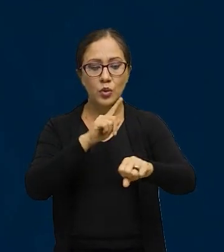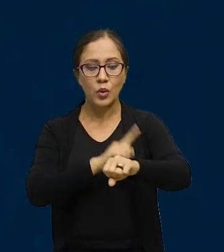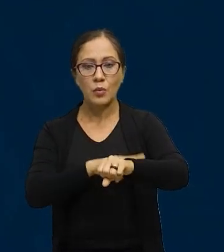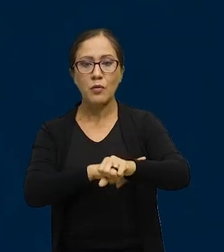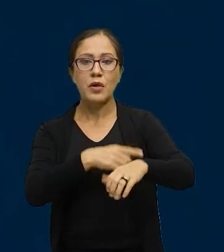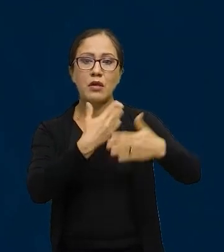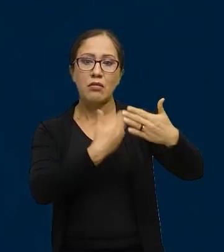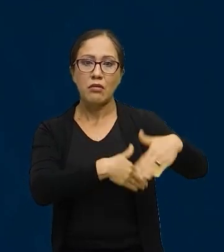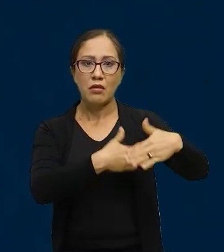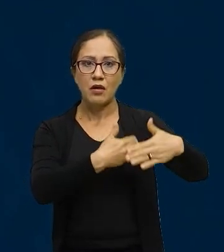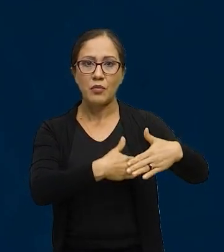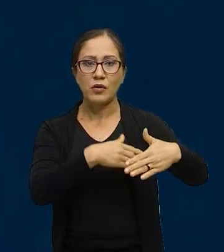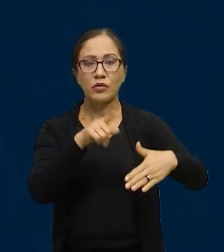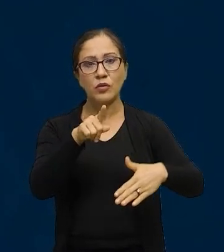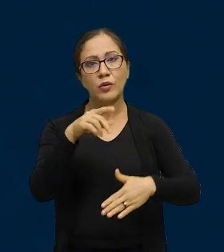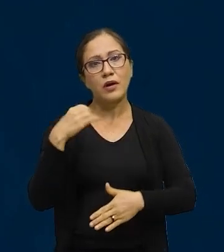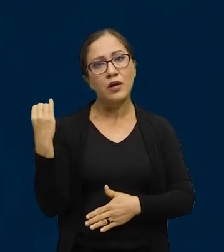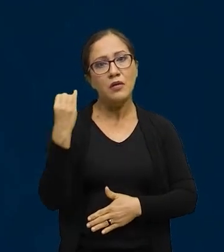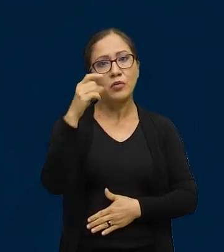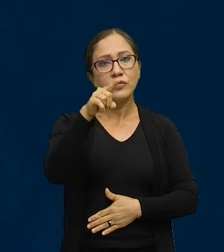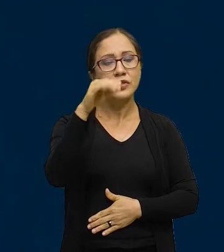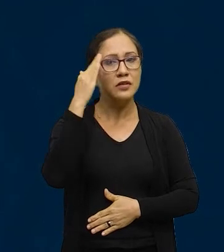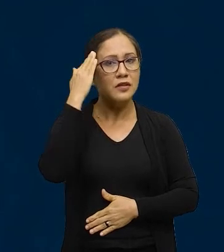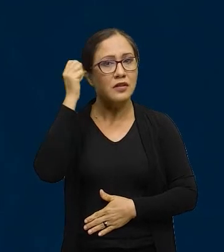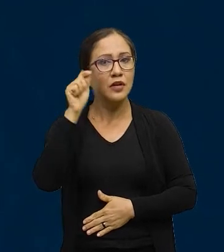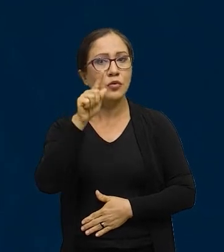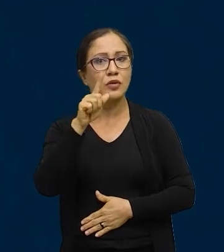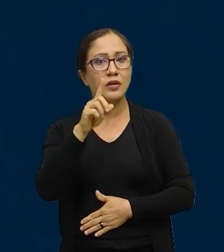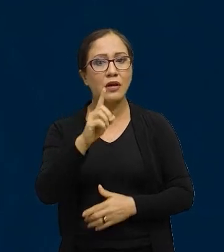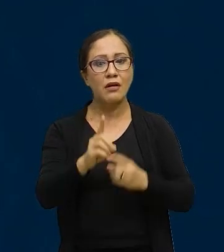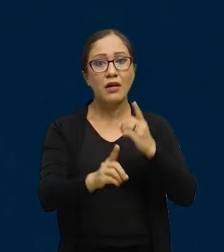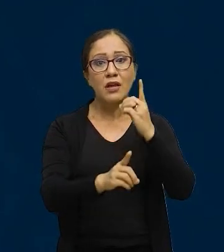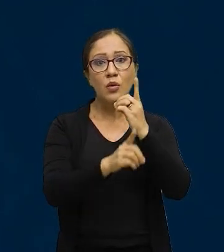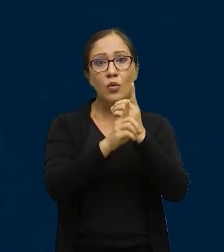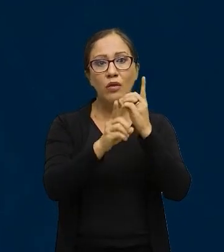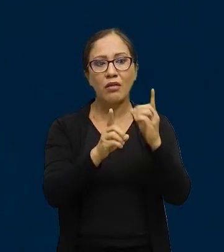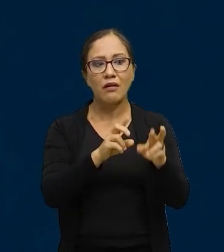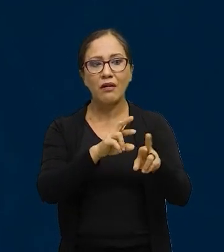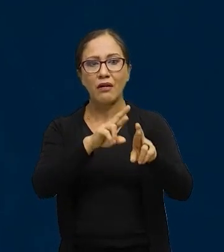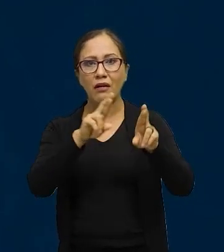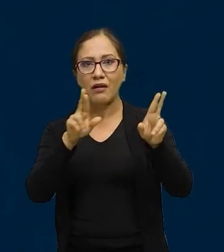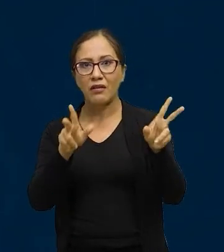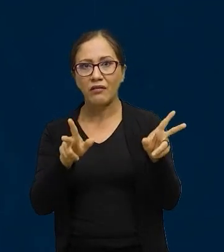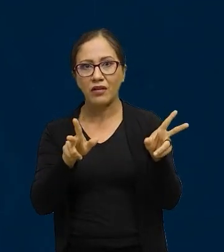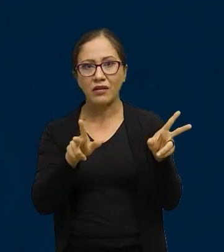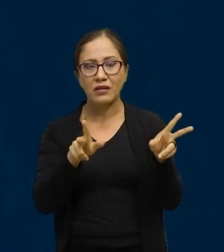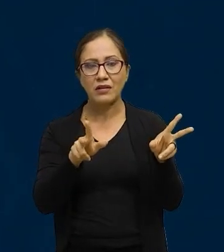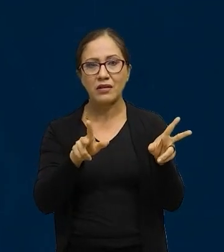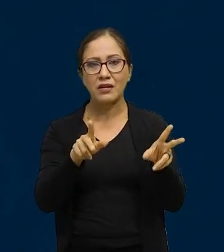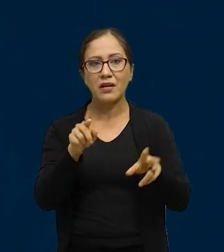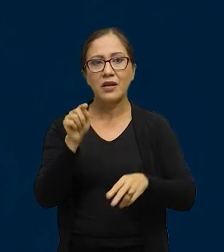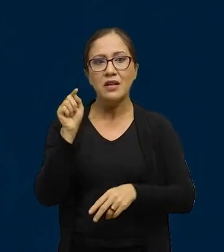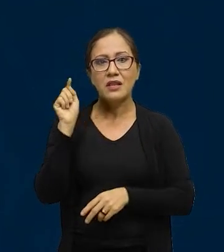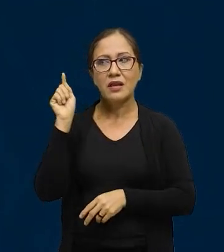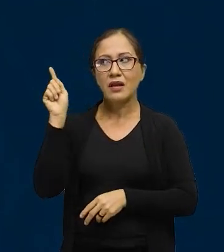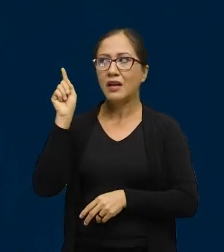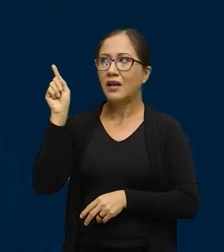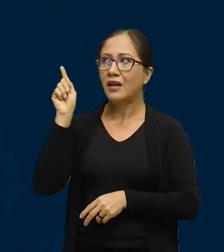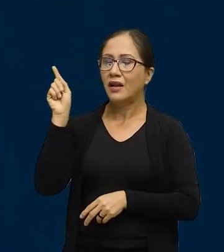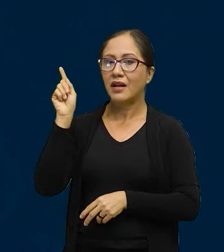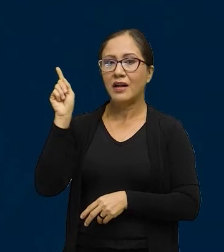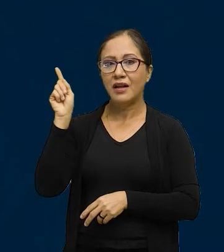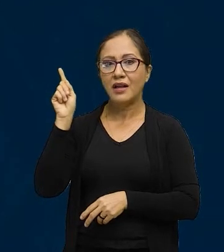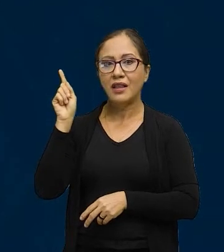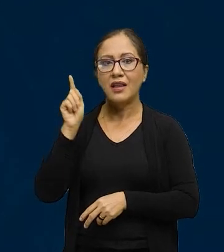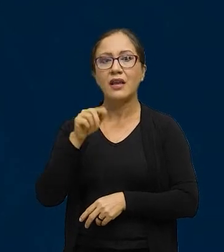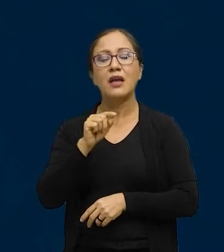Então, é importante que você saiba bem identificar essas diferenças. Então, aqui, a gente importa a comunicação